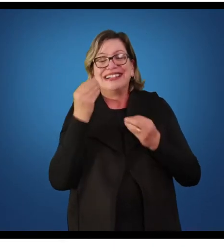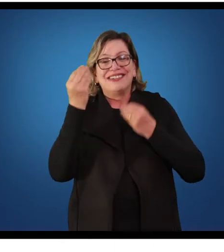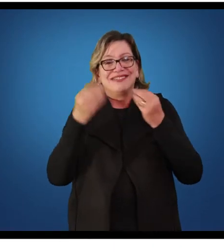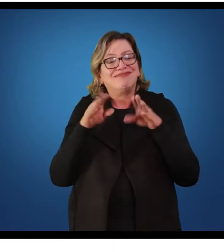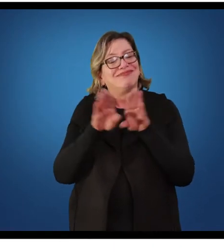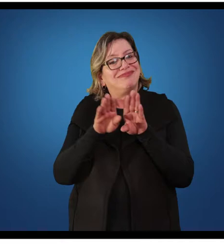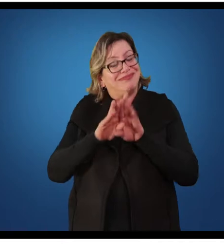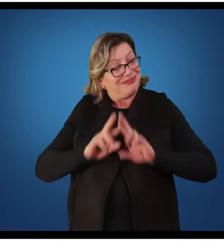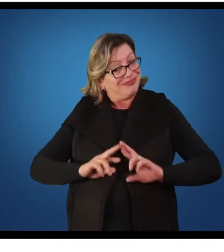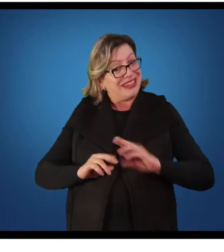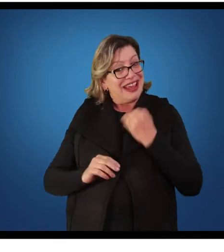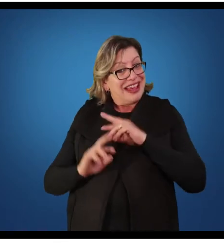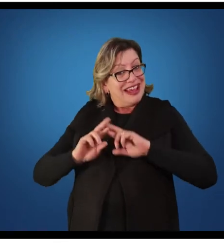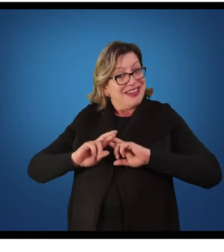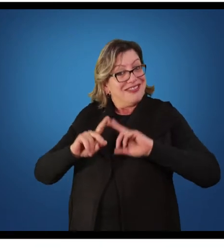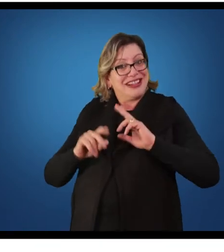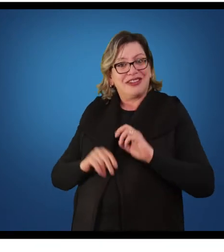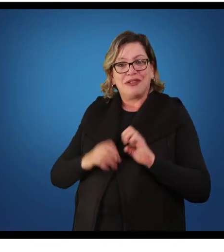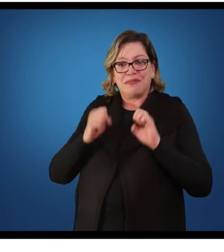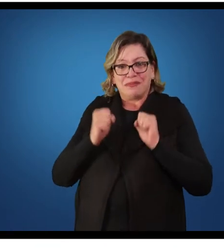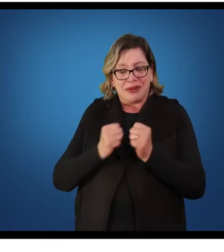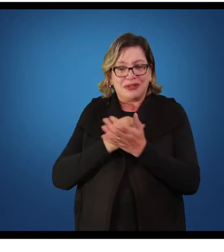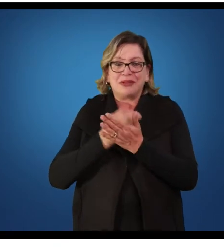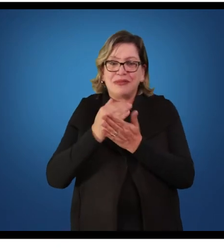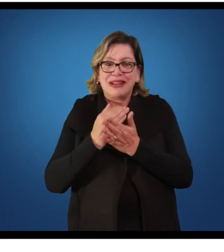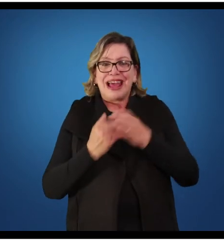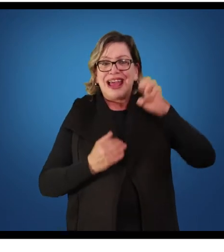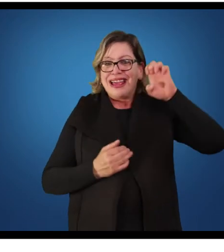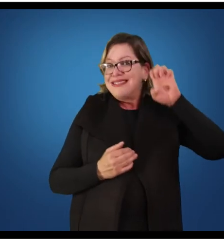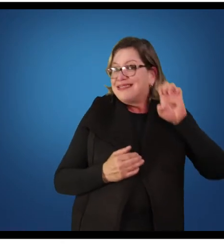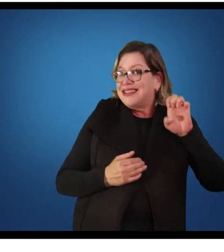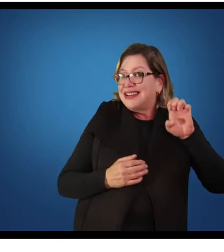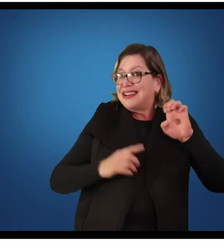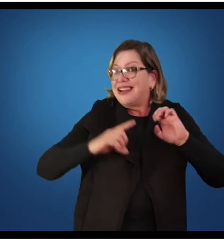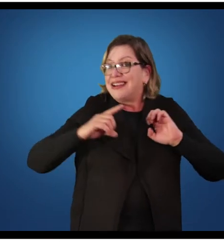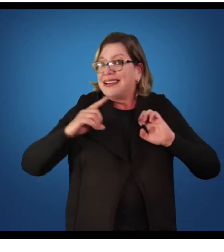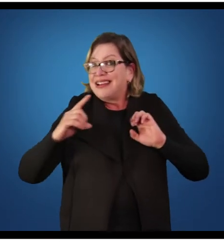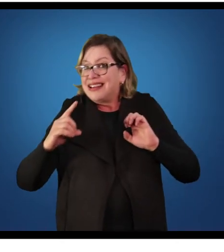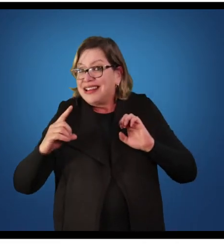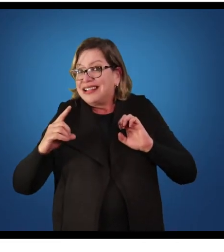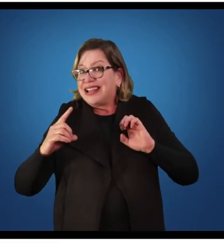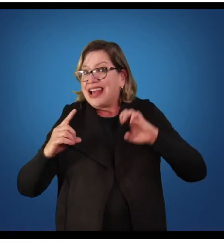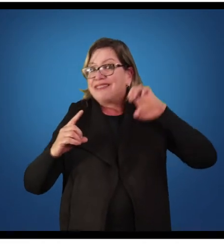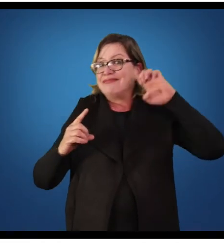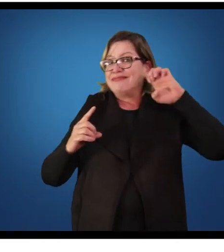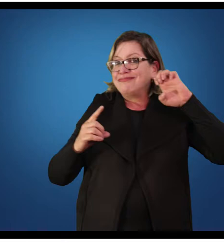o contrário. Eu posso entrar na esquerda, vir para a direita e...